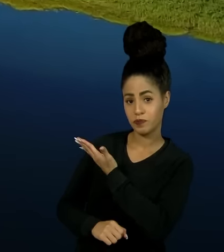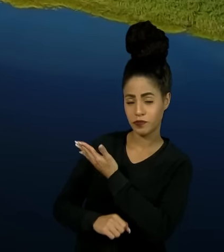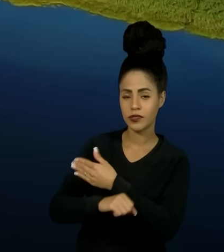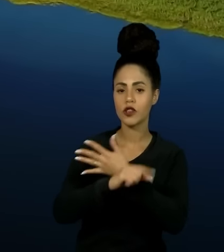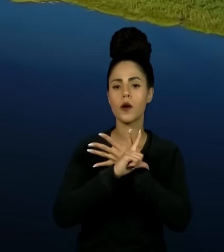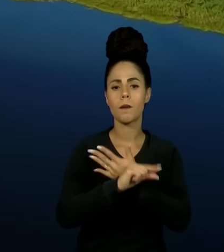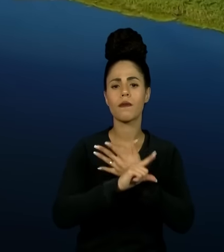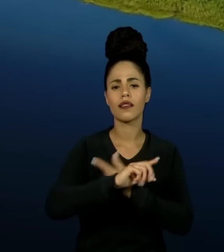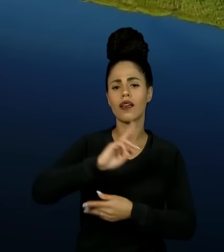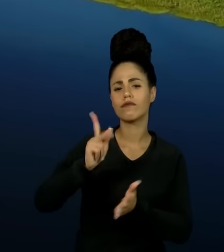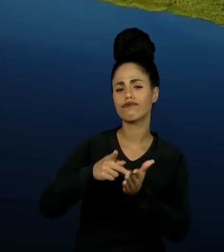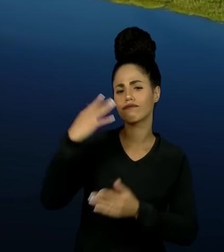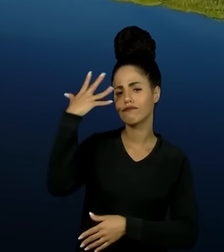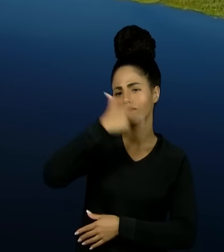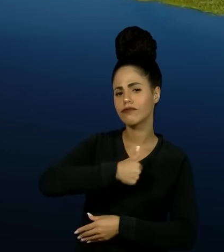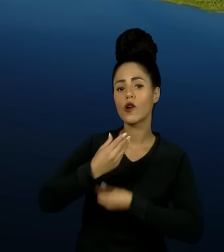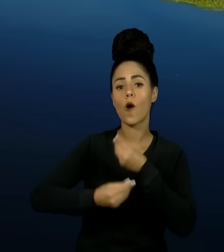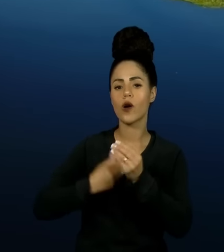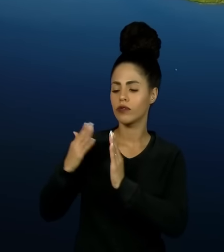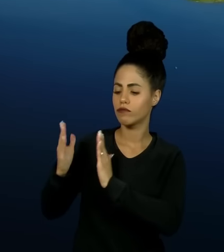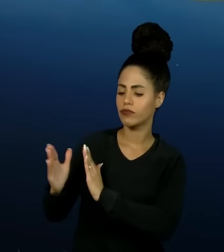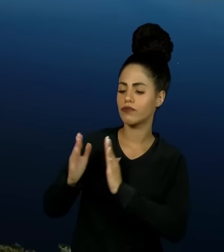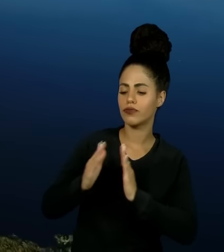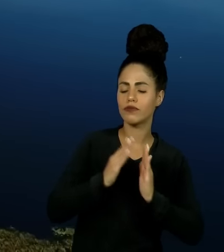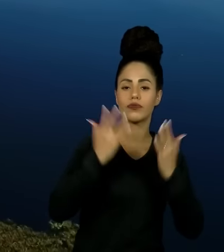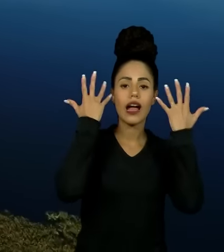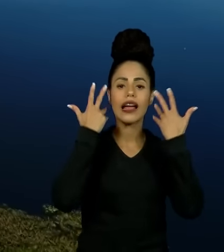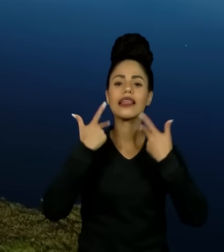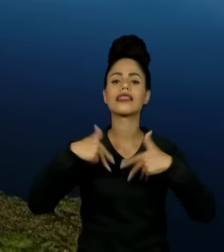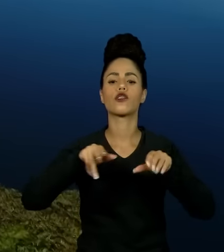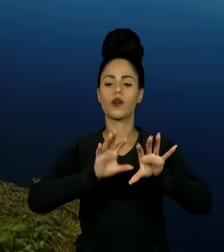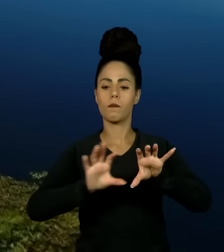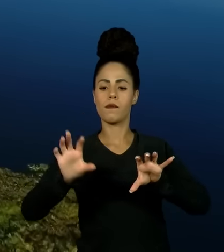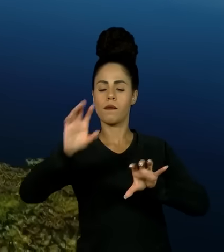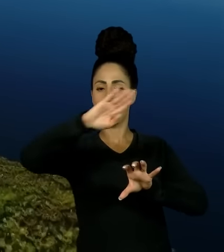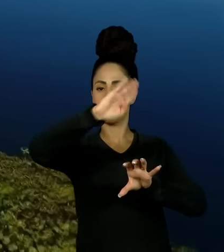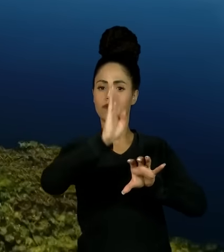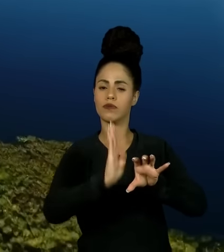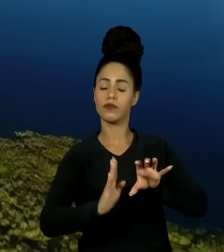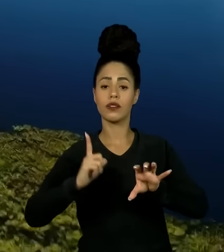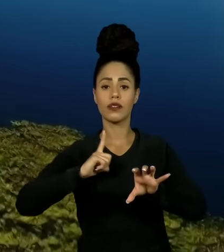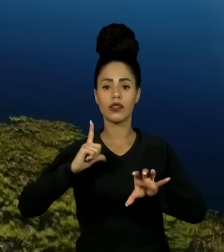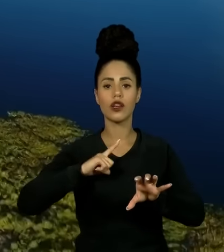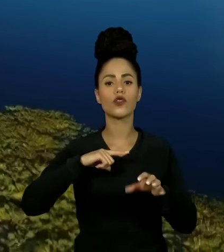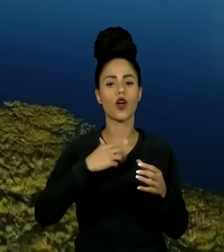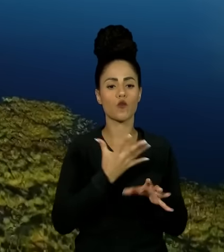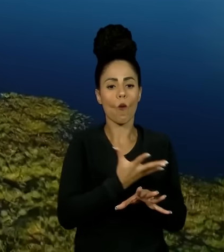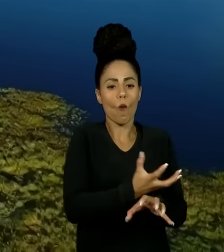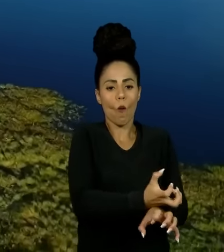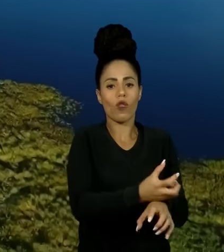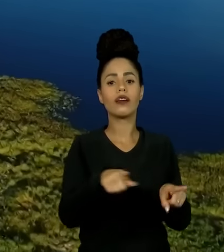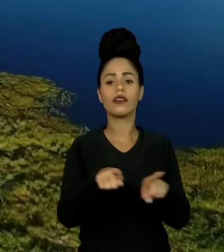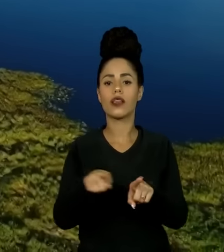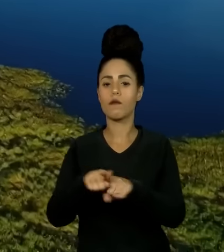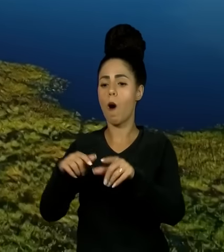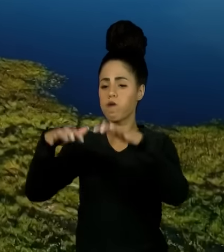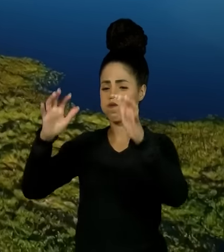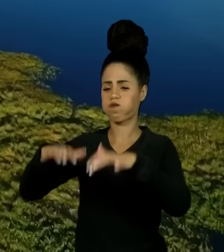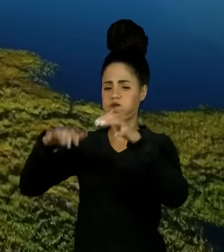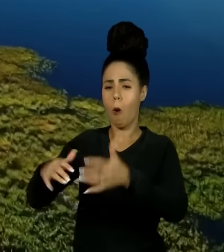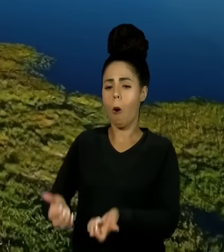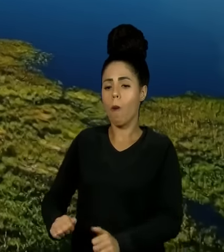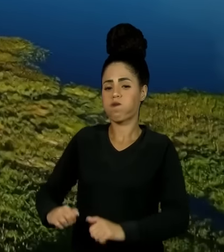Paraíso, também descrevem os processos naturais do bioma. Ele alterna secas e enchentes, com as águas que